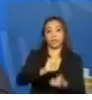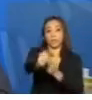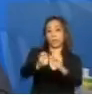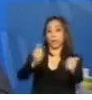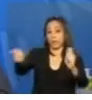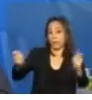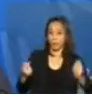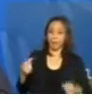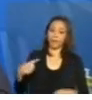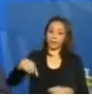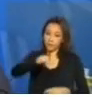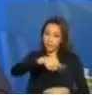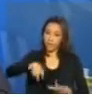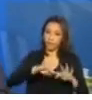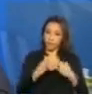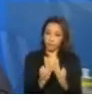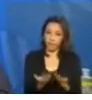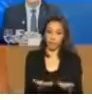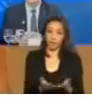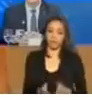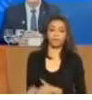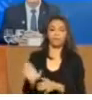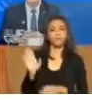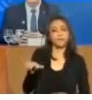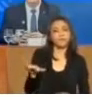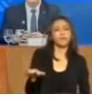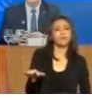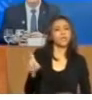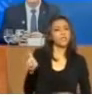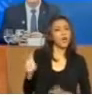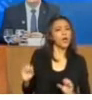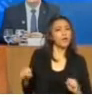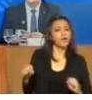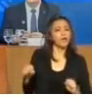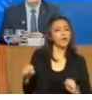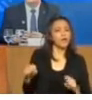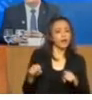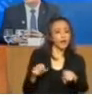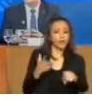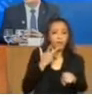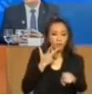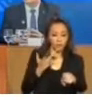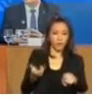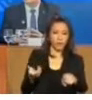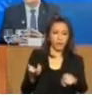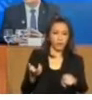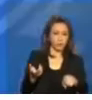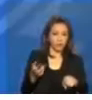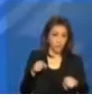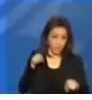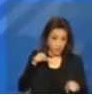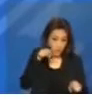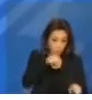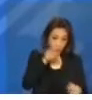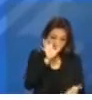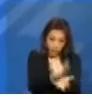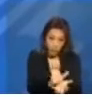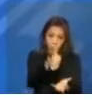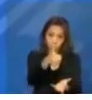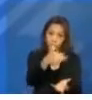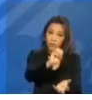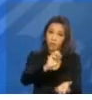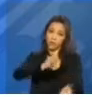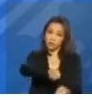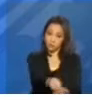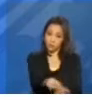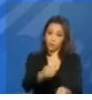para essas famílias. Mas, né? Só para reforçar o que o ministro falou, destes 10 milhões que a